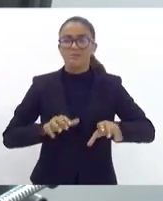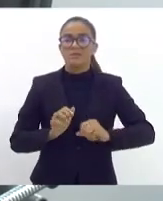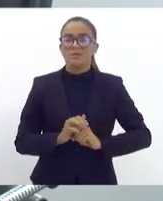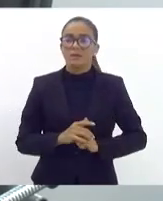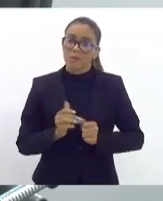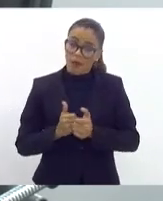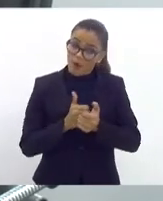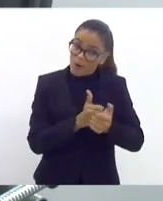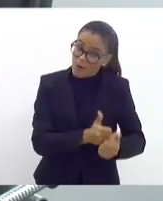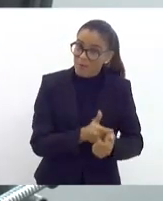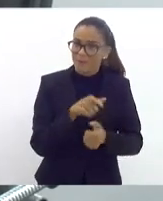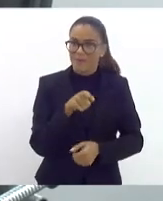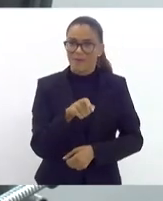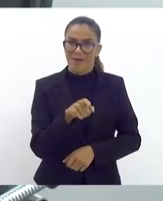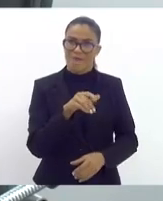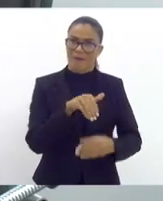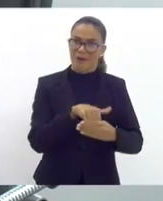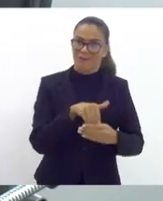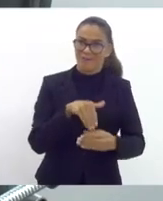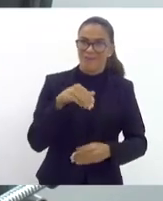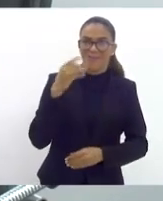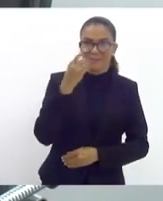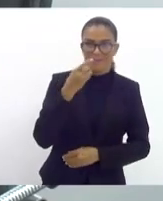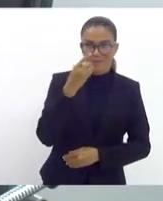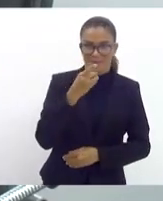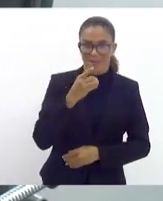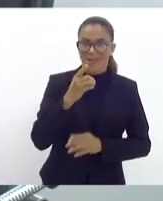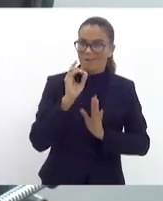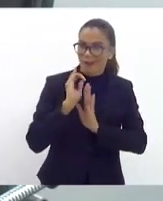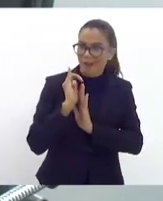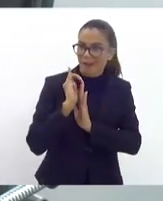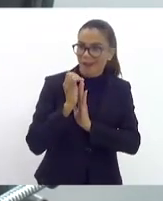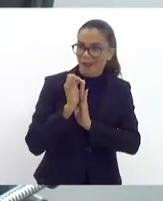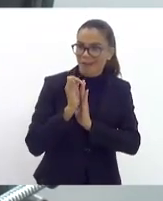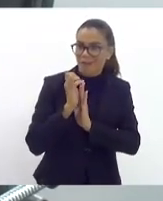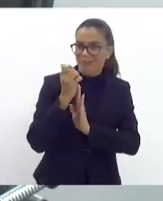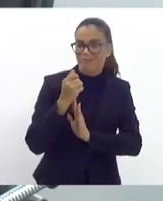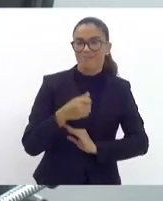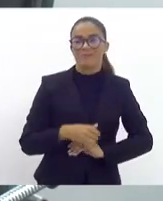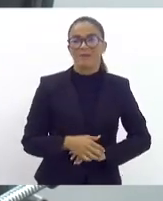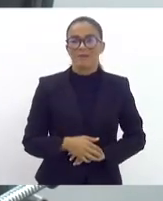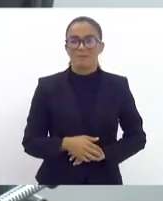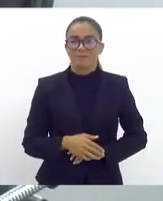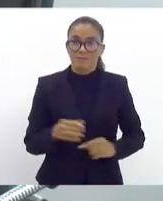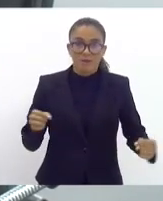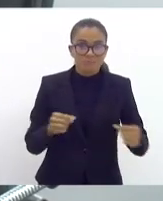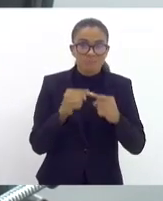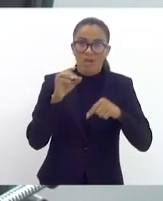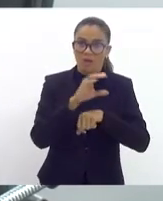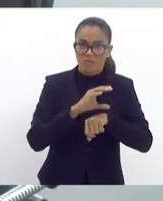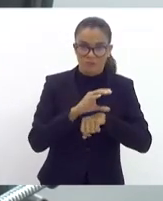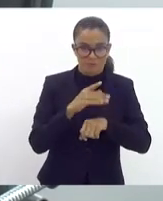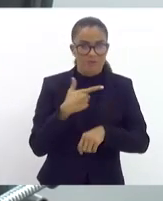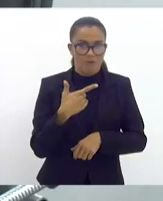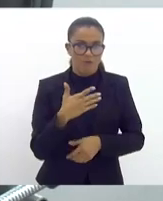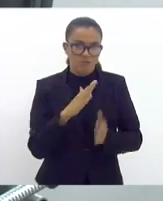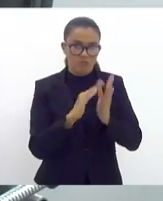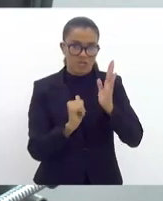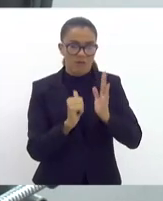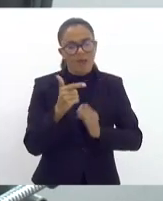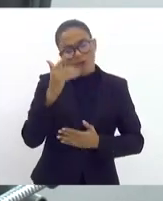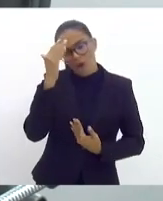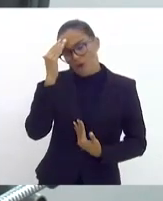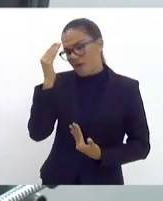voto do relator do deputado cozzolino voto originário de divergência era meu pela inconstitucionalidade Então vou retirar deve tá Serafim